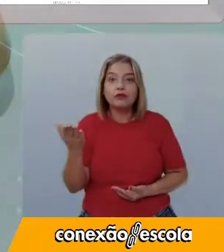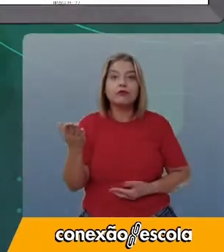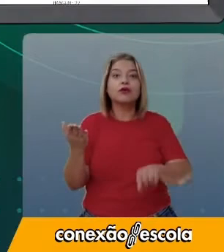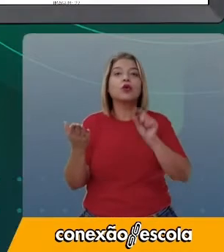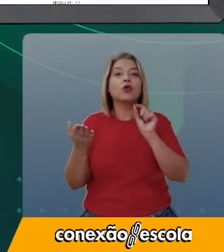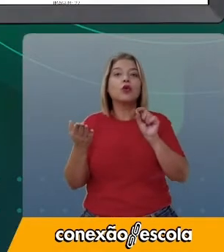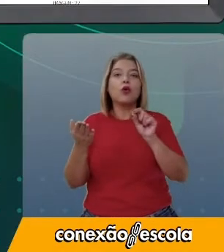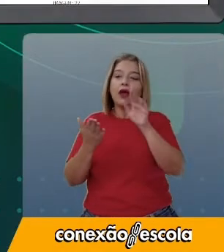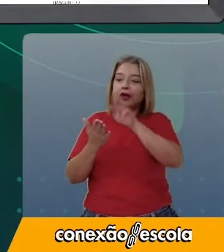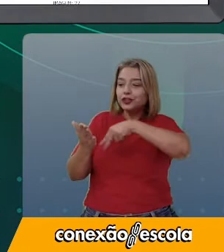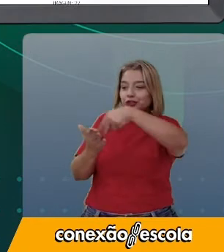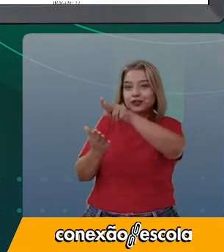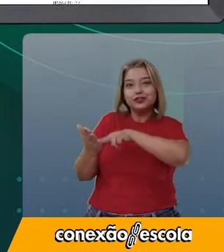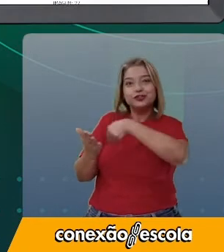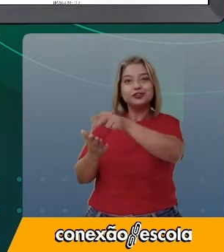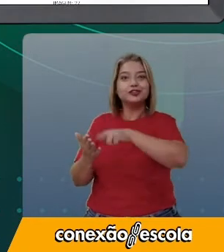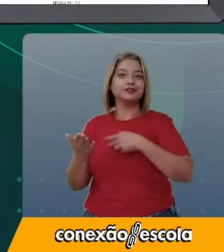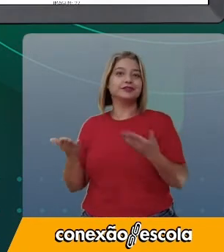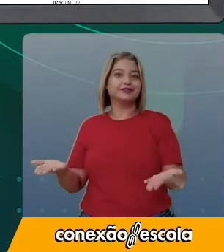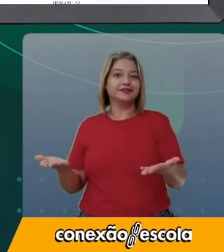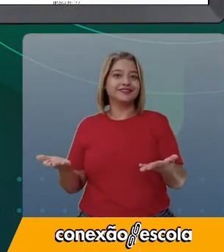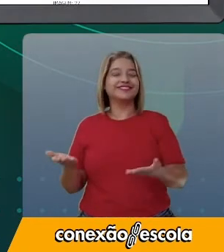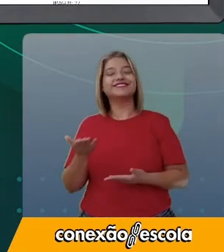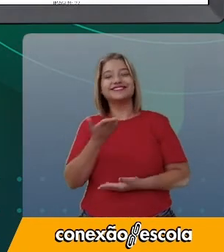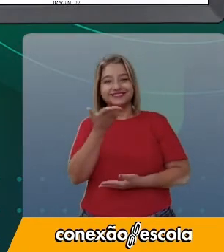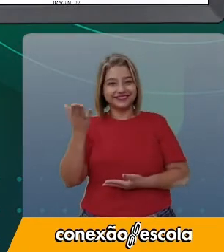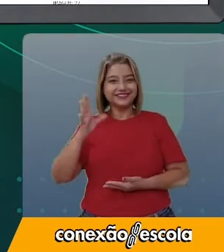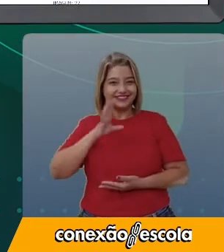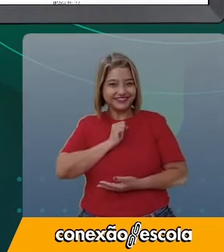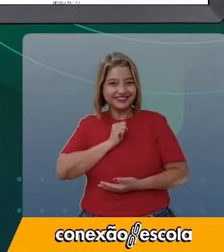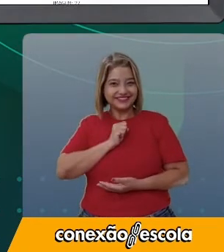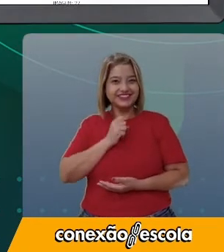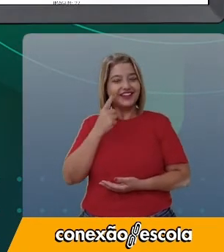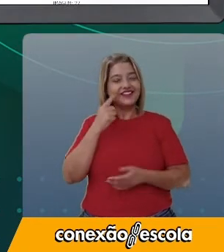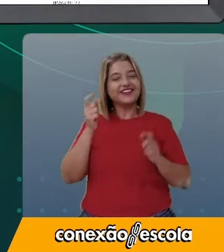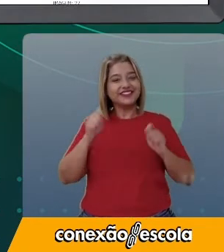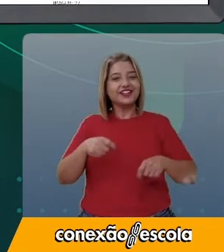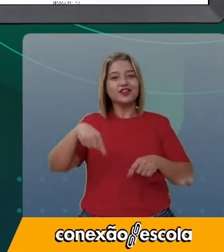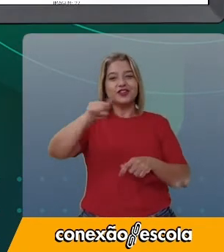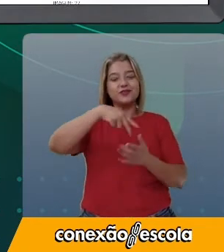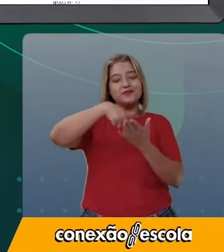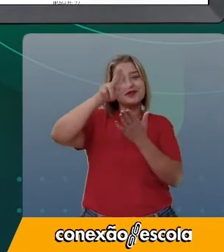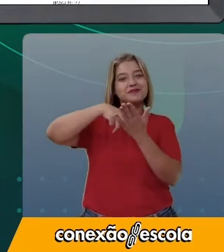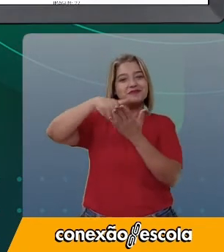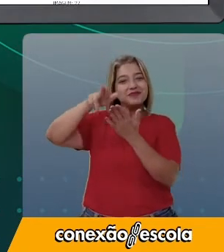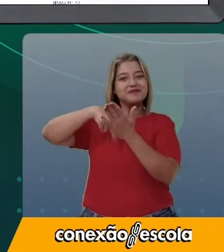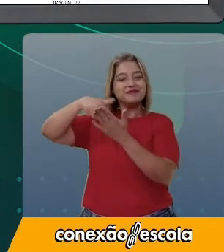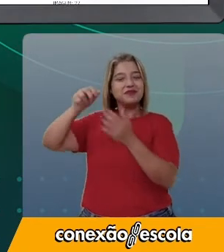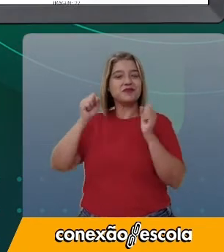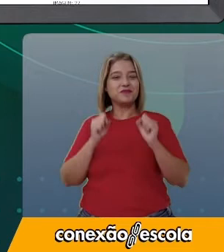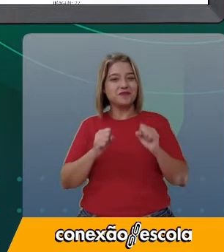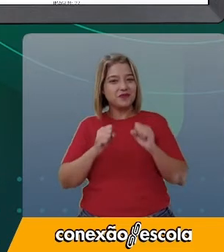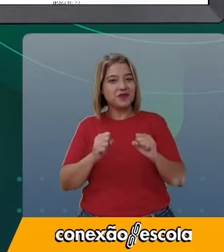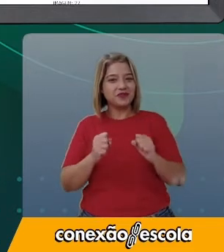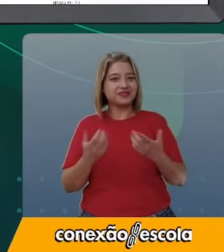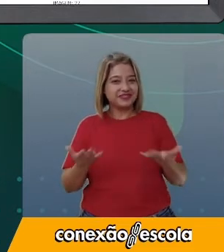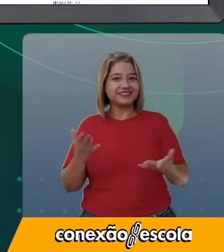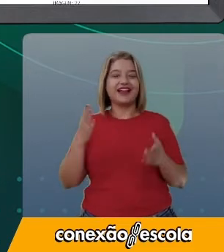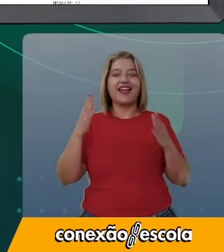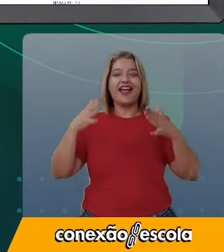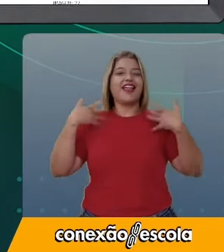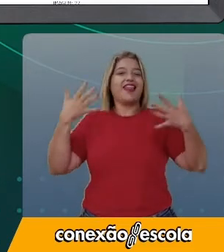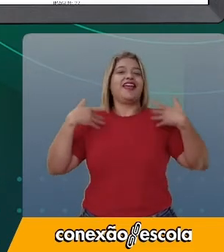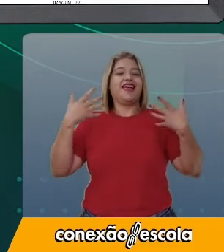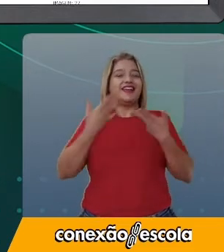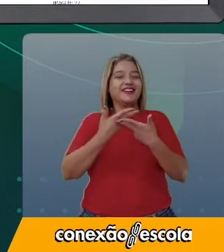da ponte. Gostaram? Já pensou? Vamos fazer uma pintura? Todo mundo poder pintar algo bem